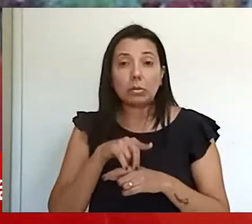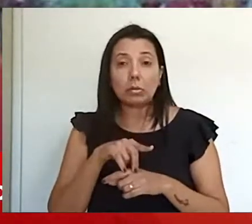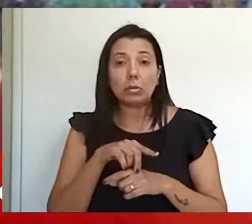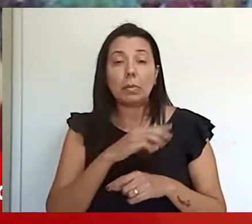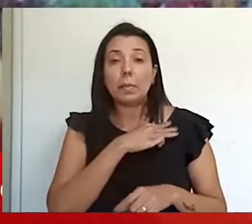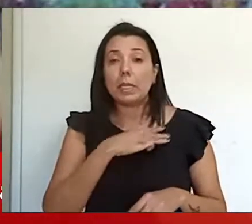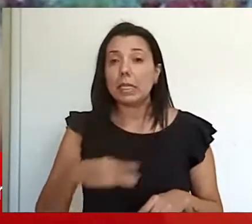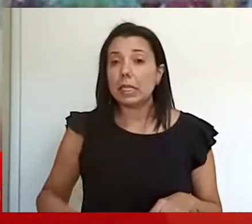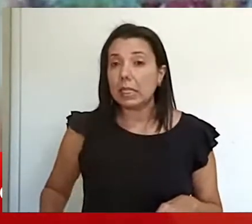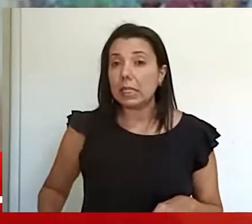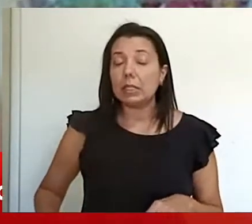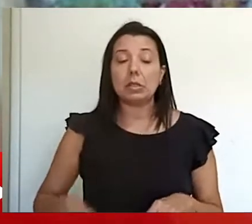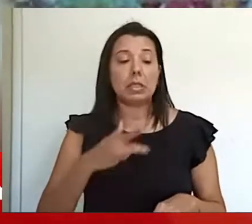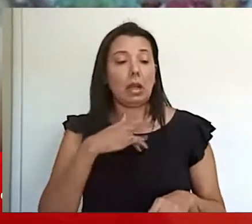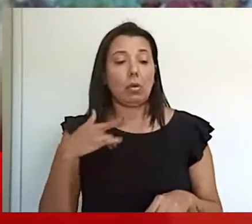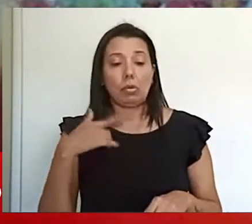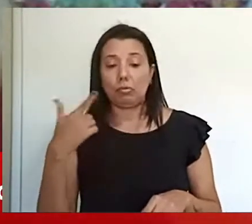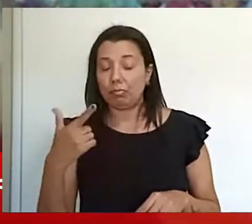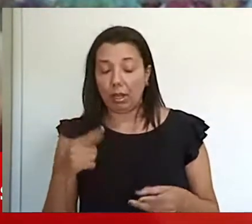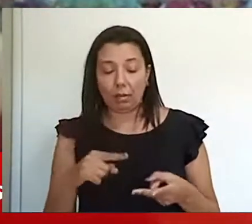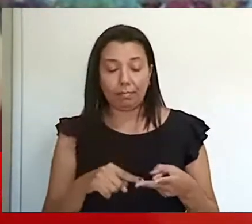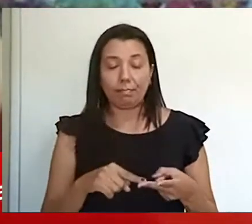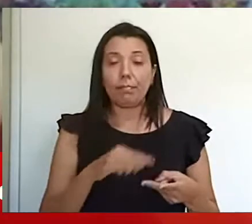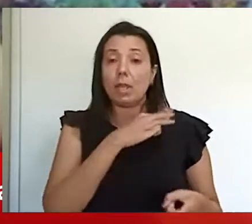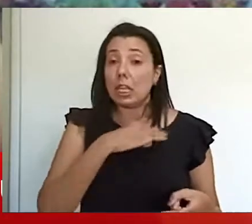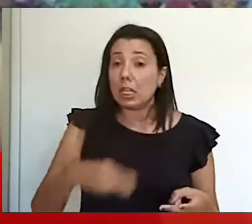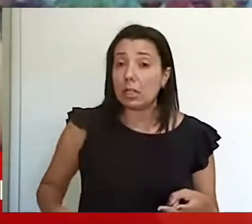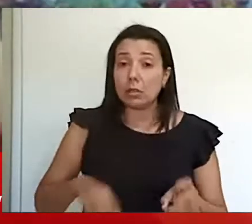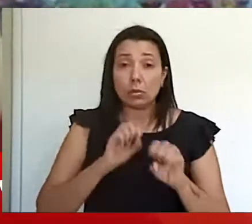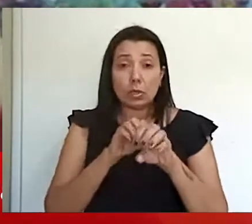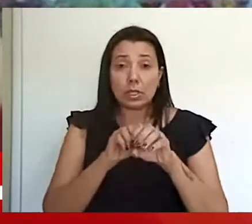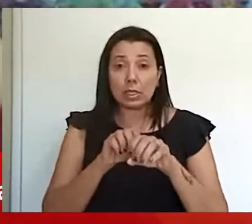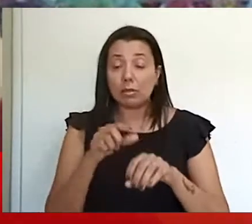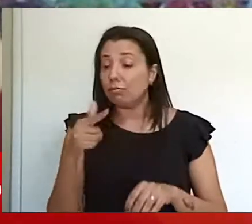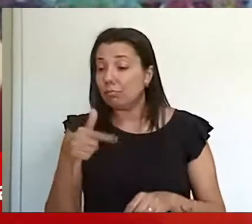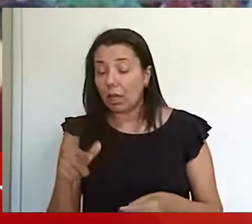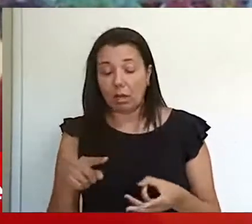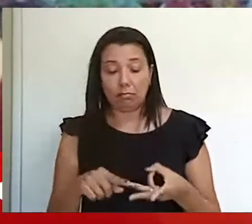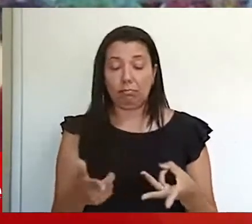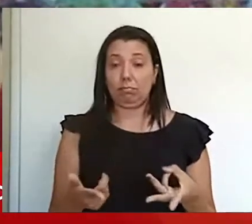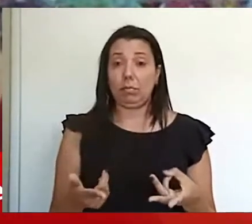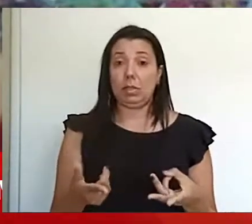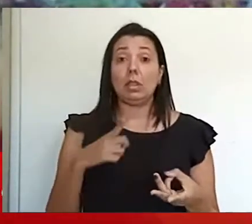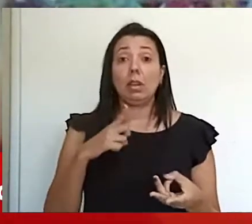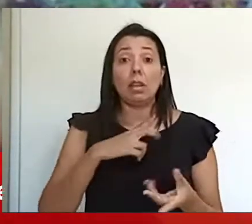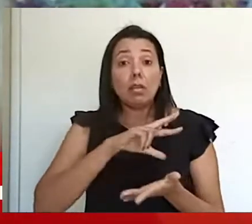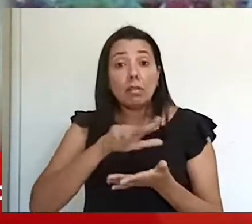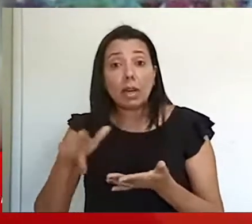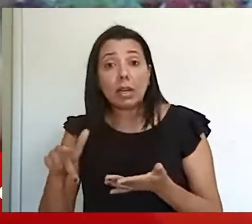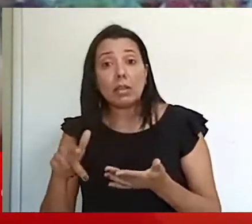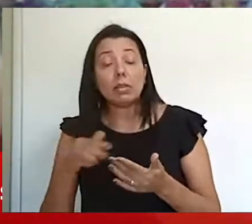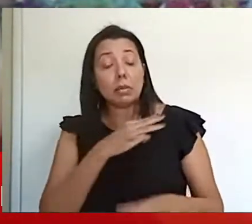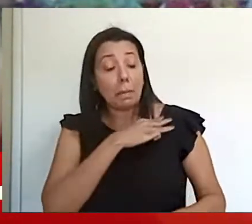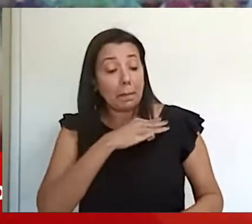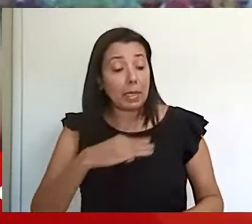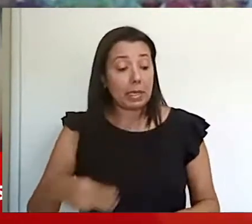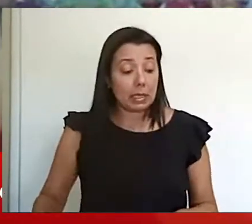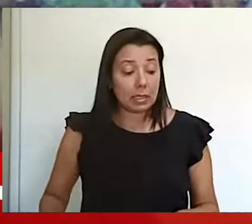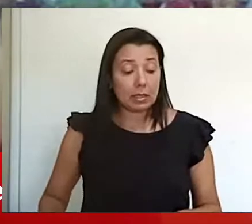da Educação, um país sem outros ministros, porque a gente tem outros ministérios aí, que os ministros estão à